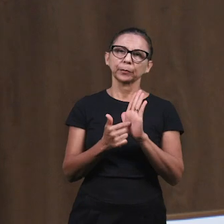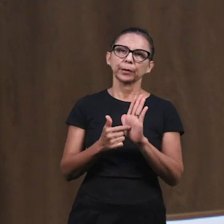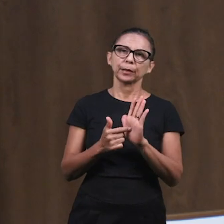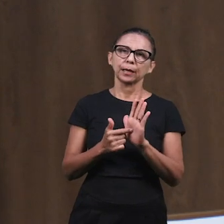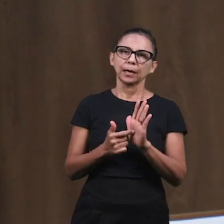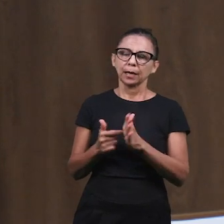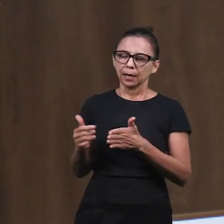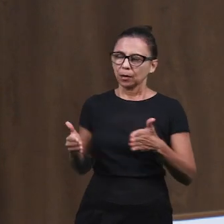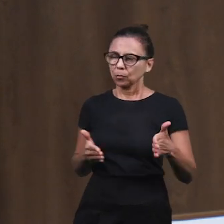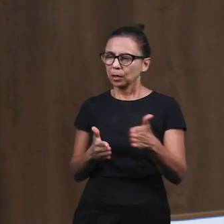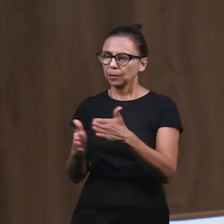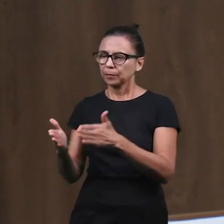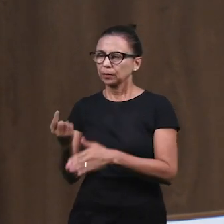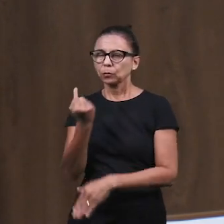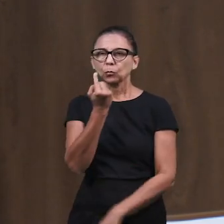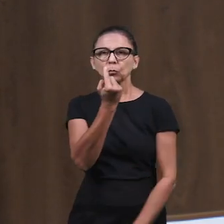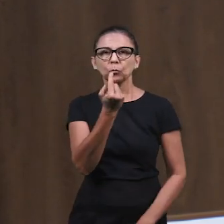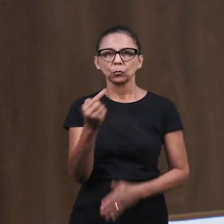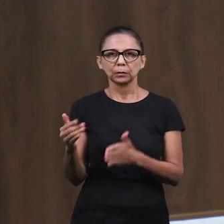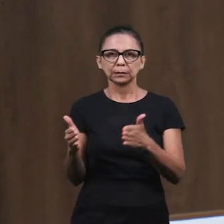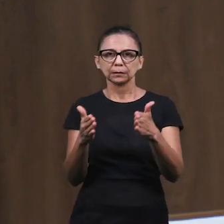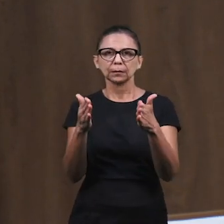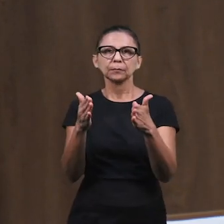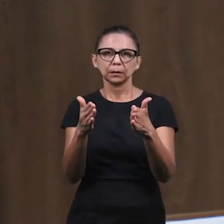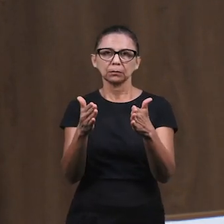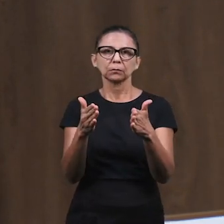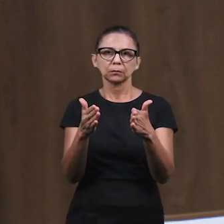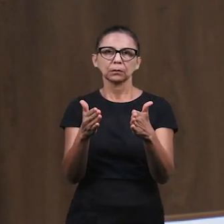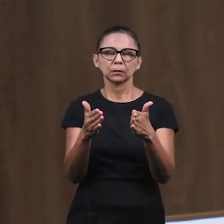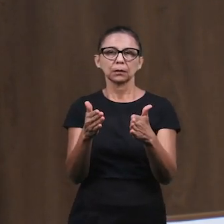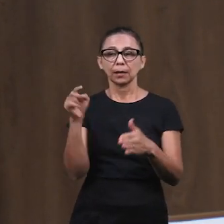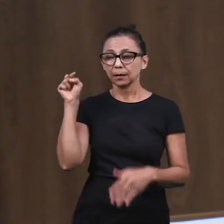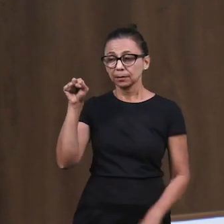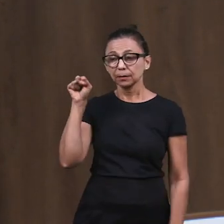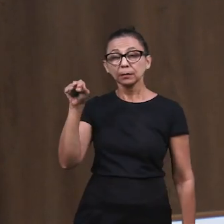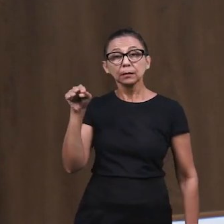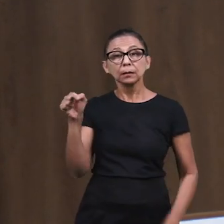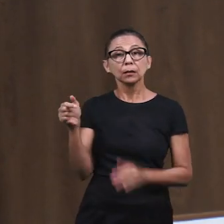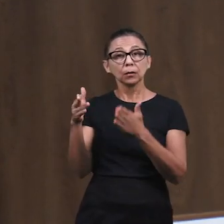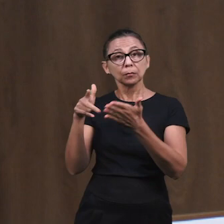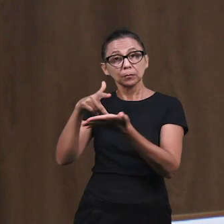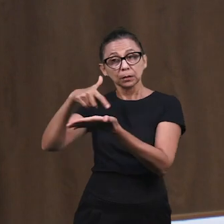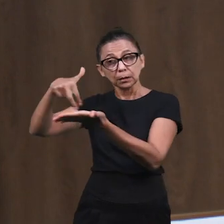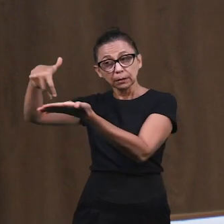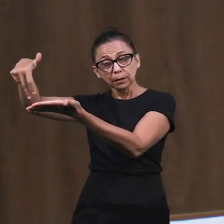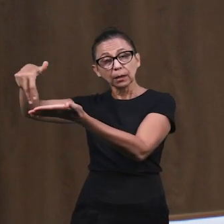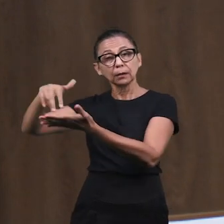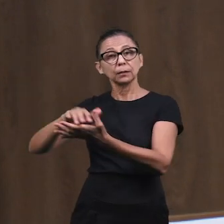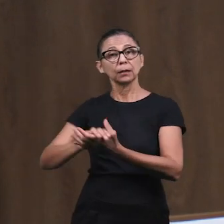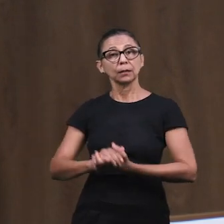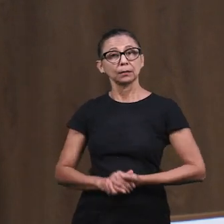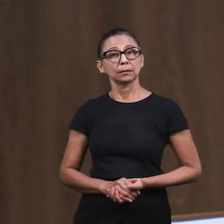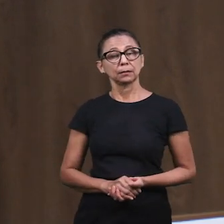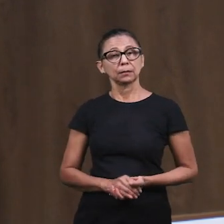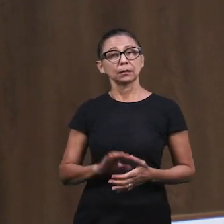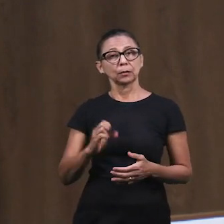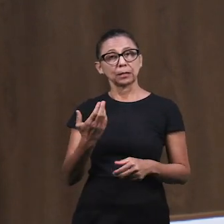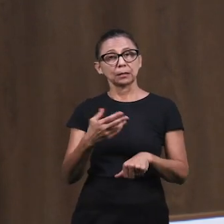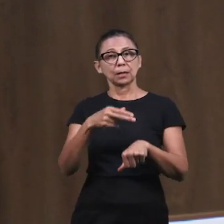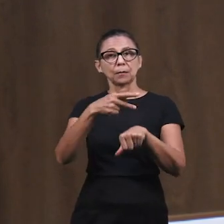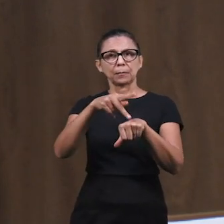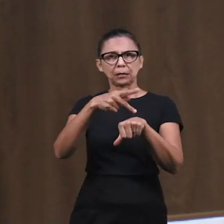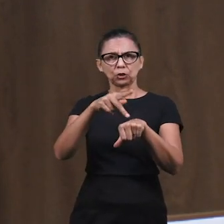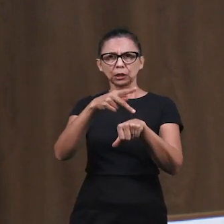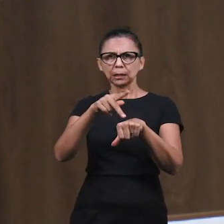nele. Vivemos nessa tarde o aprendizado da doutrina, este é o caminho. andai nele, quando nós aplicamos isso à